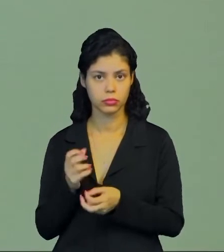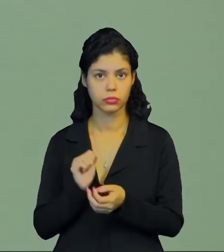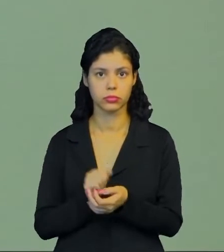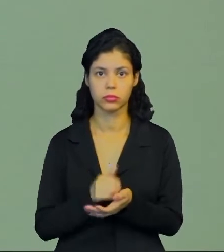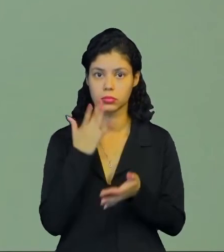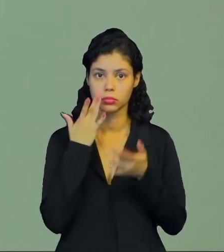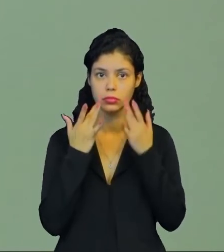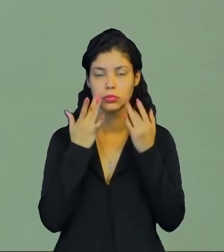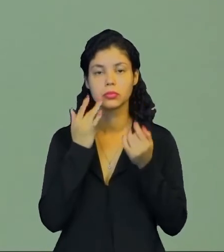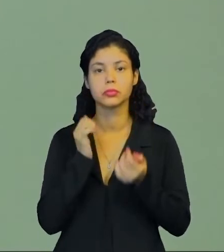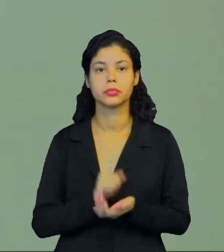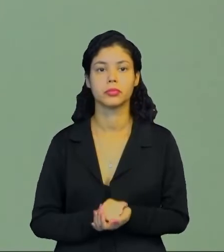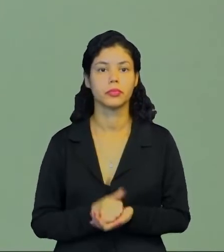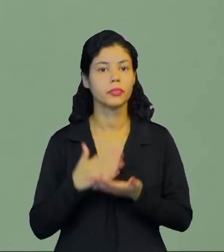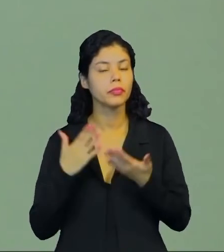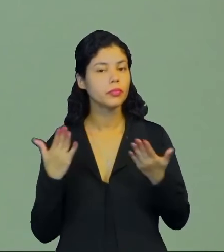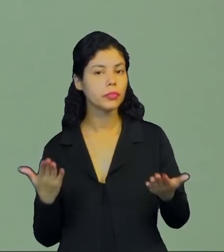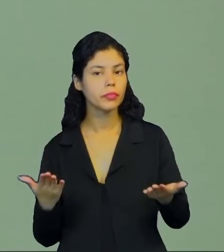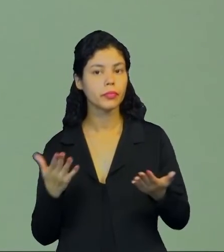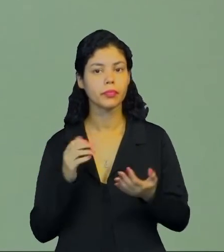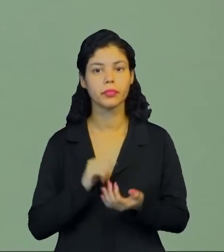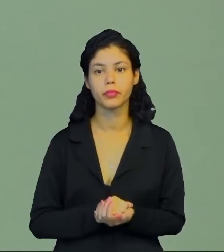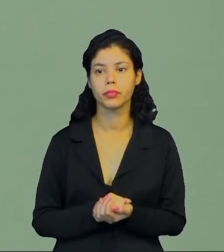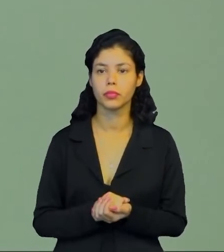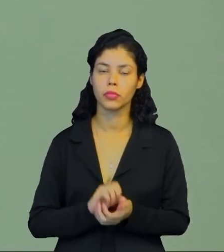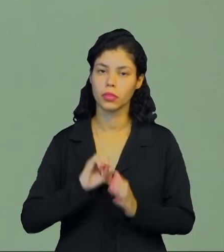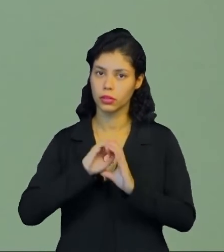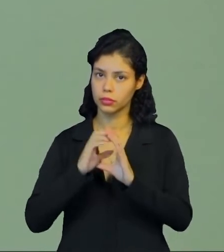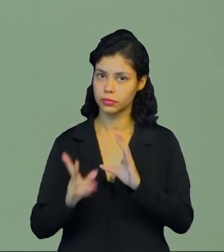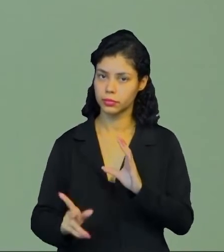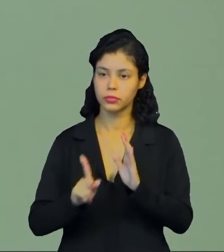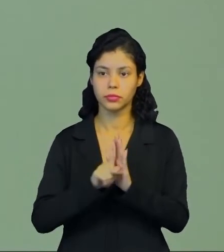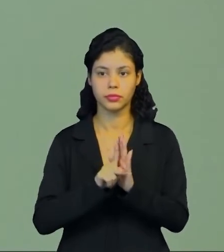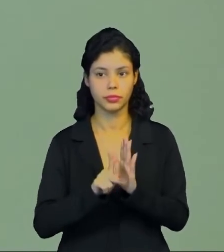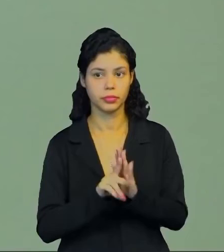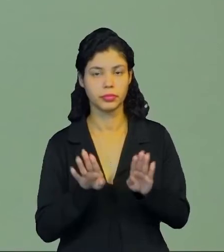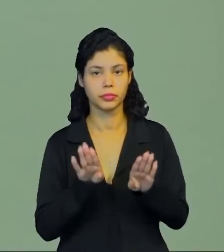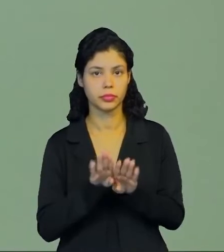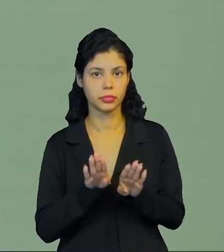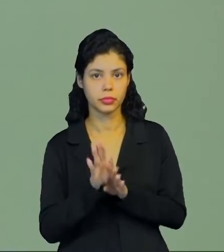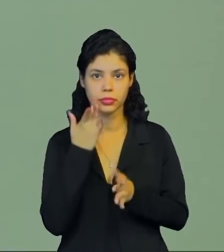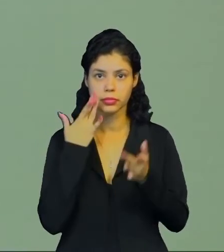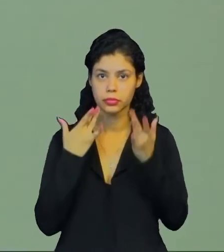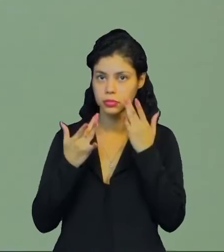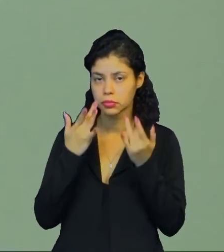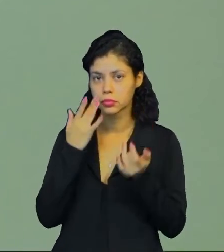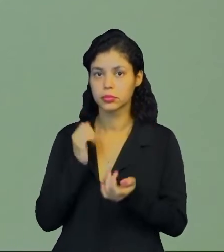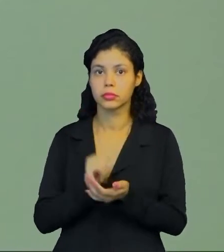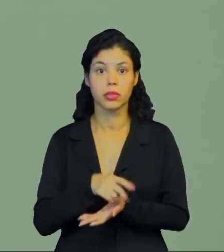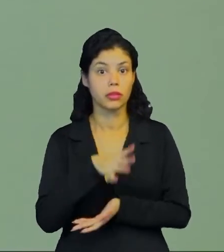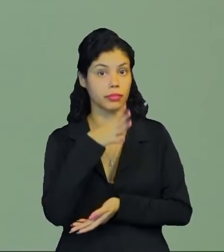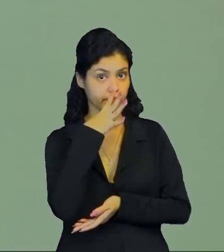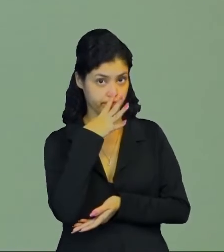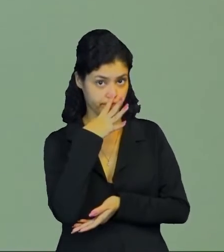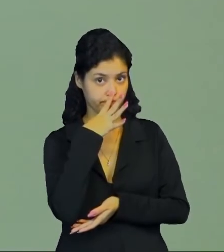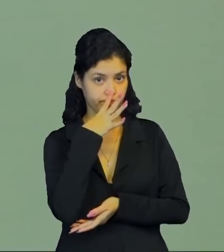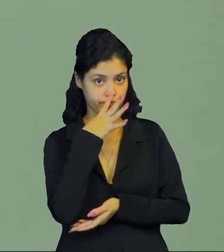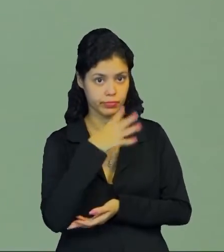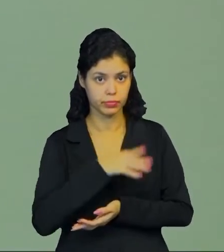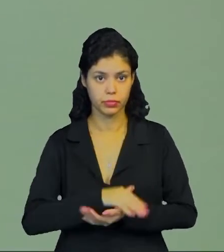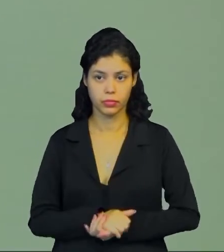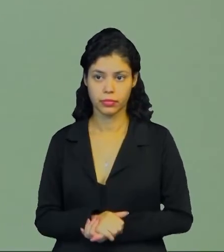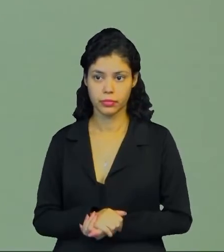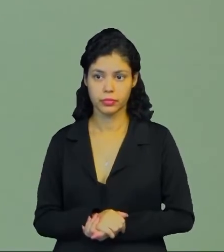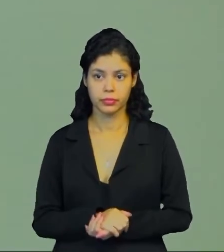de teatro, tá? Então esse aí é uma das características aí do teatro impressionista.